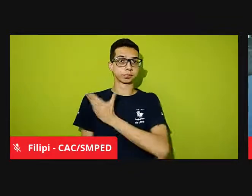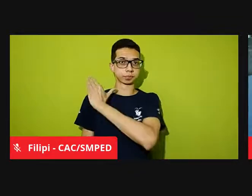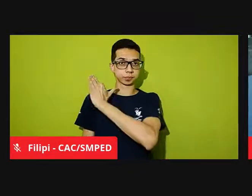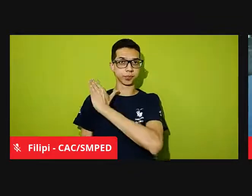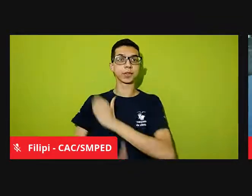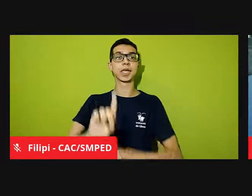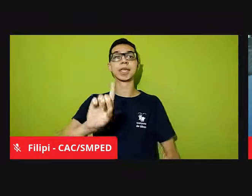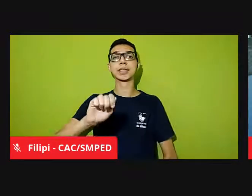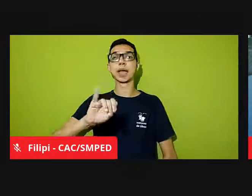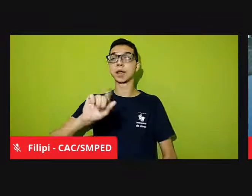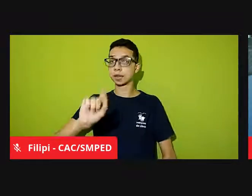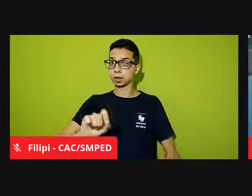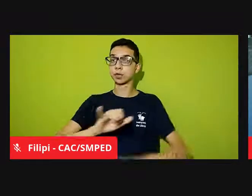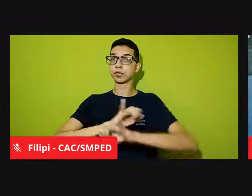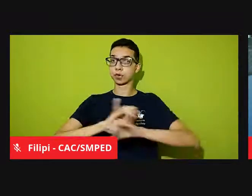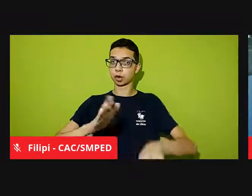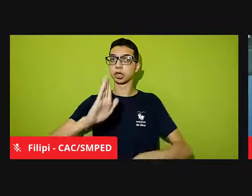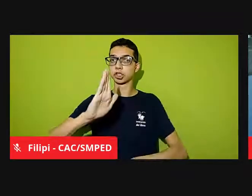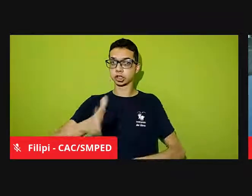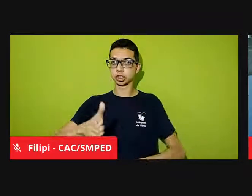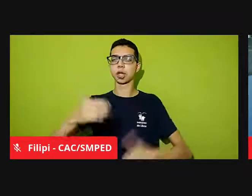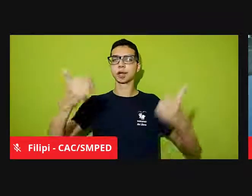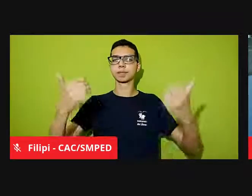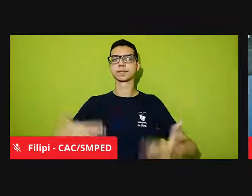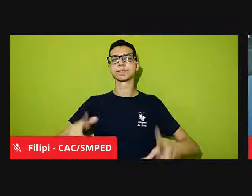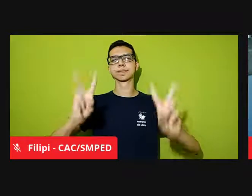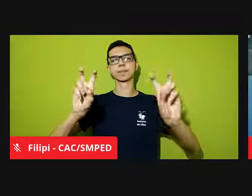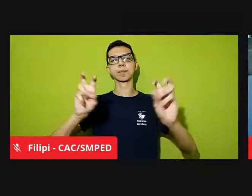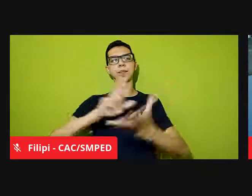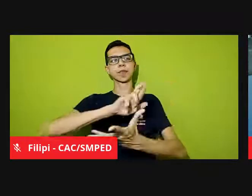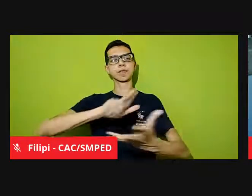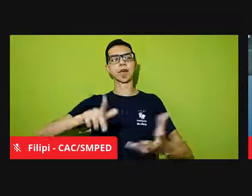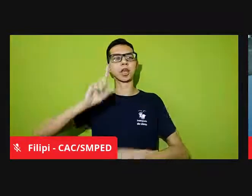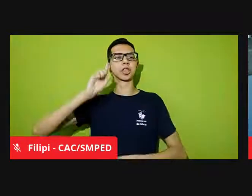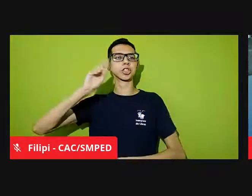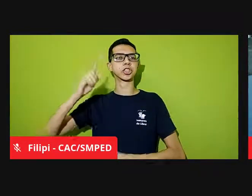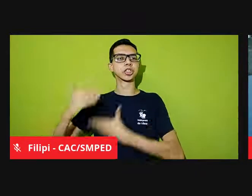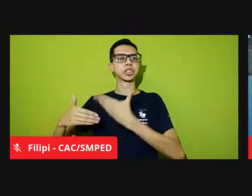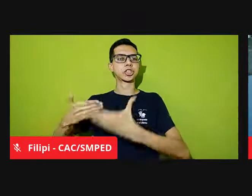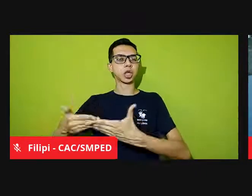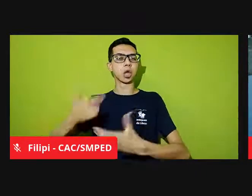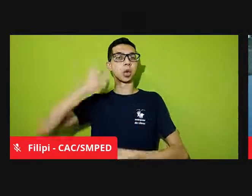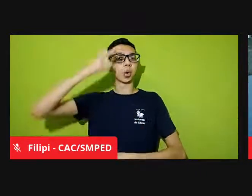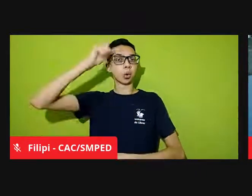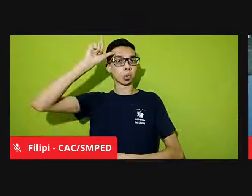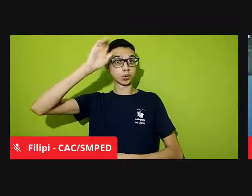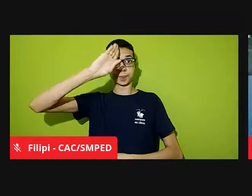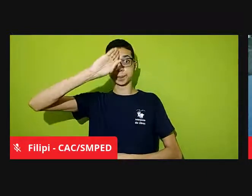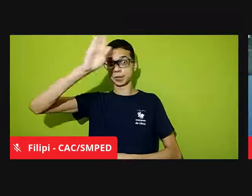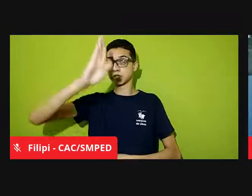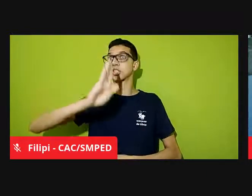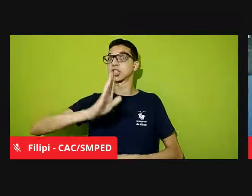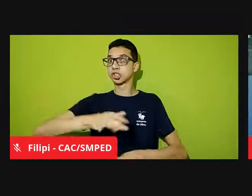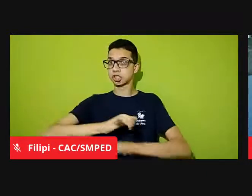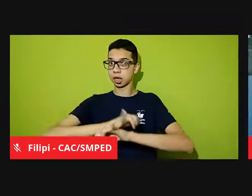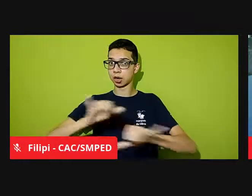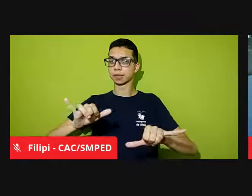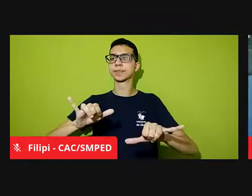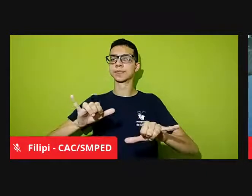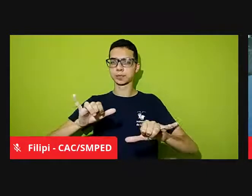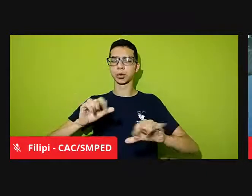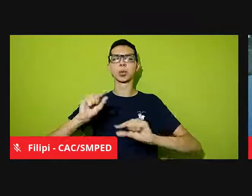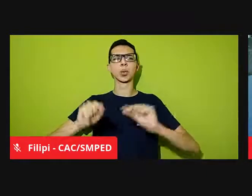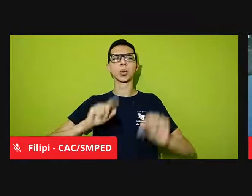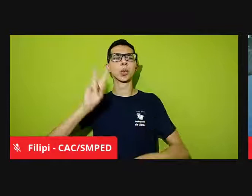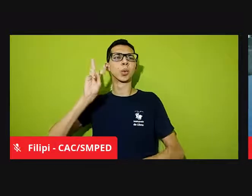outras pautas que foram discutidas, né, durante esses dias, ontem principalmente, né, então a gente precisa lembrar